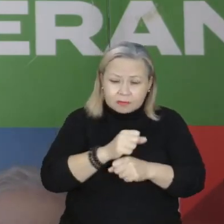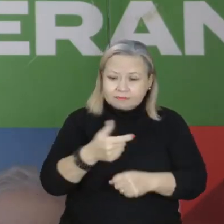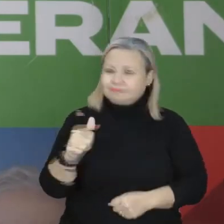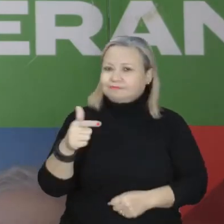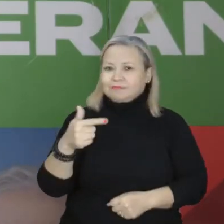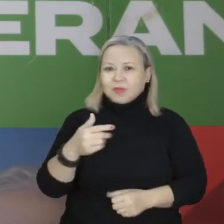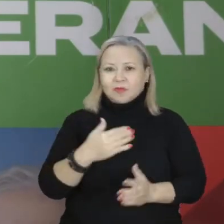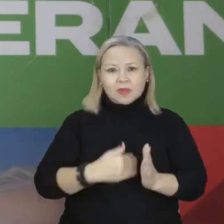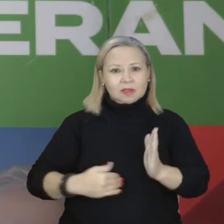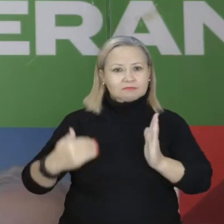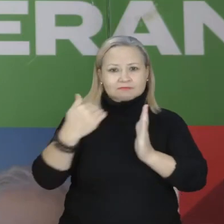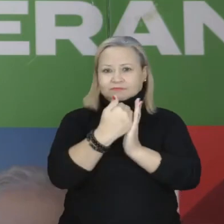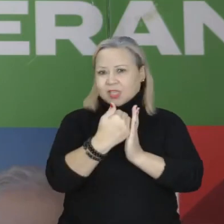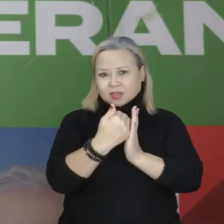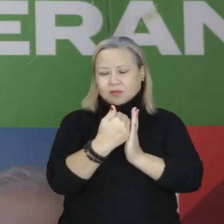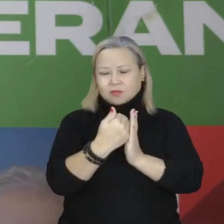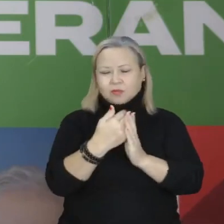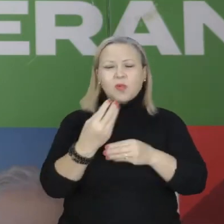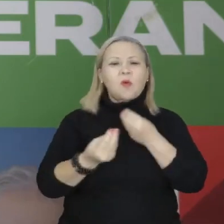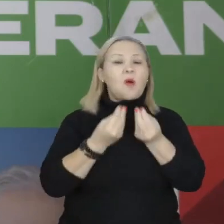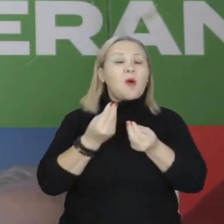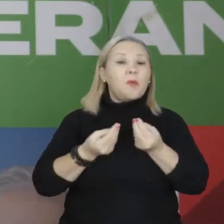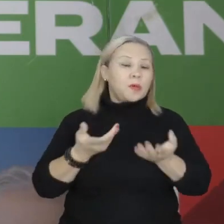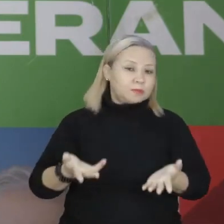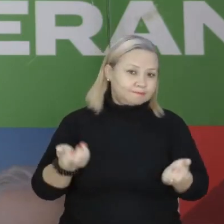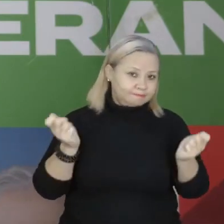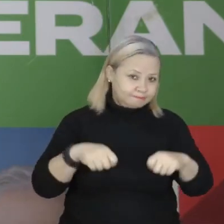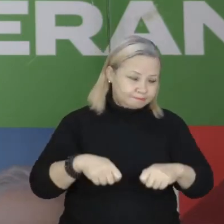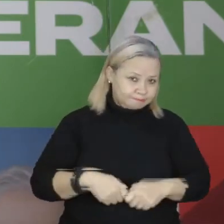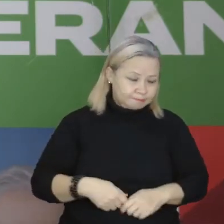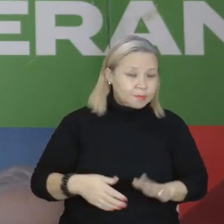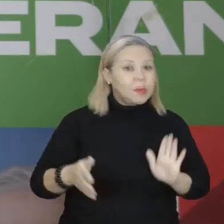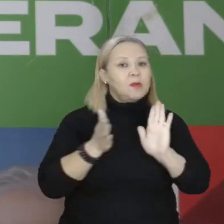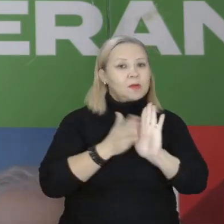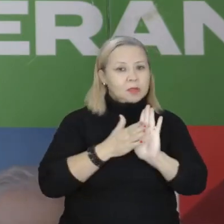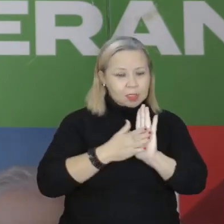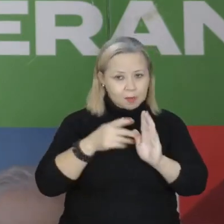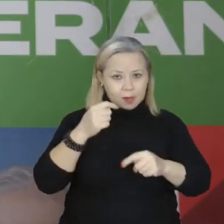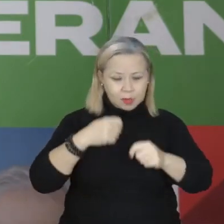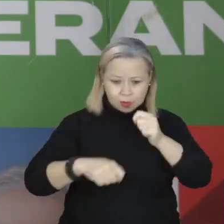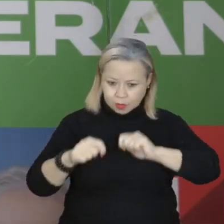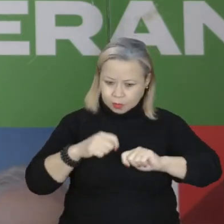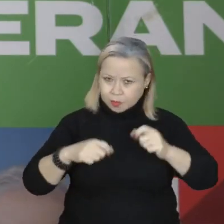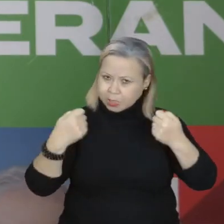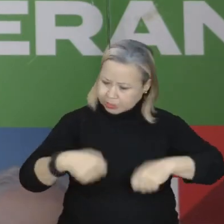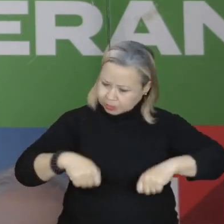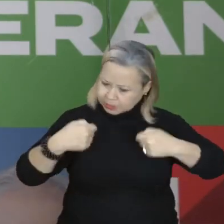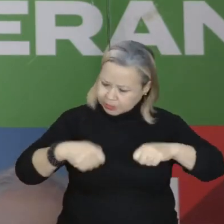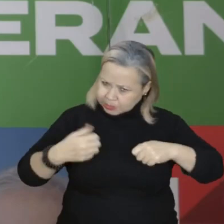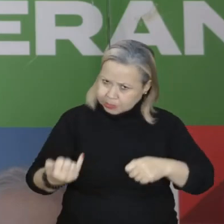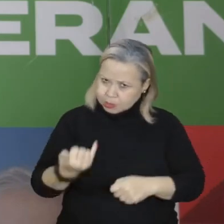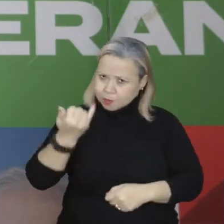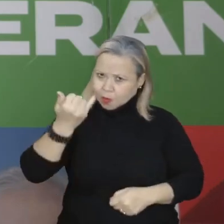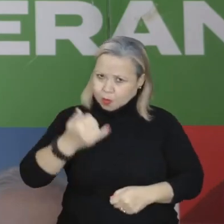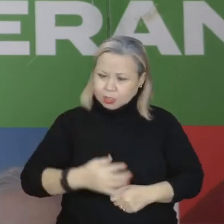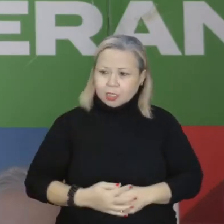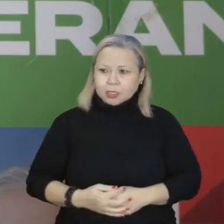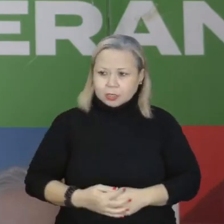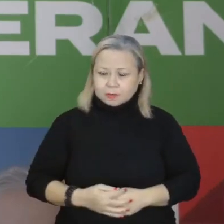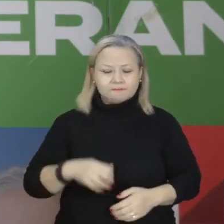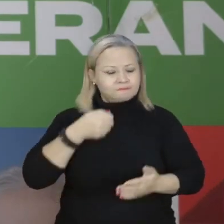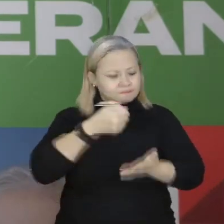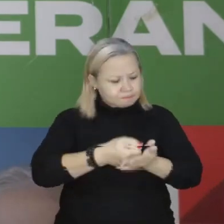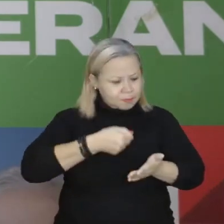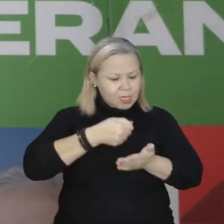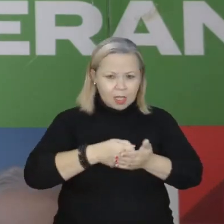é que é possível? Então, a nossa pauta econômica é uma pauta necessária, veja. É